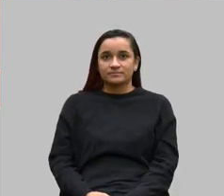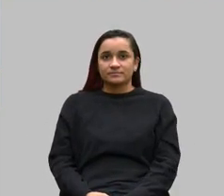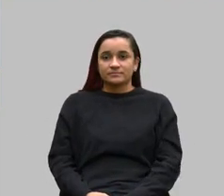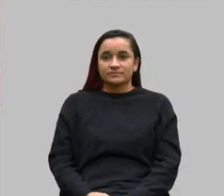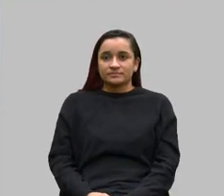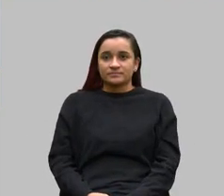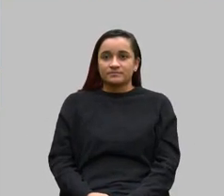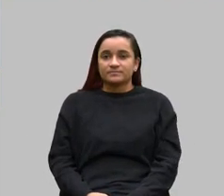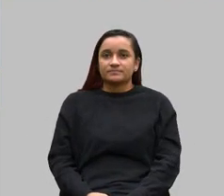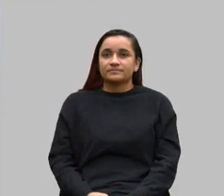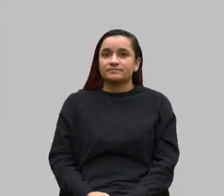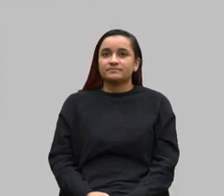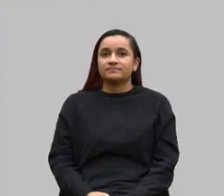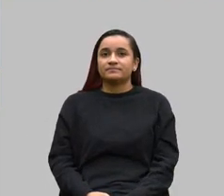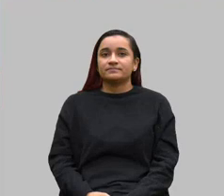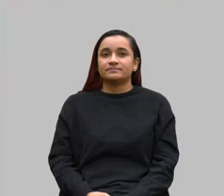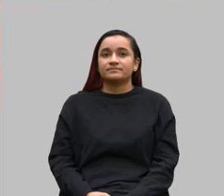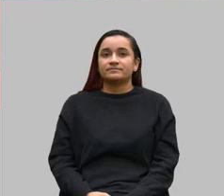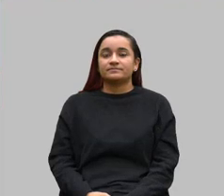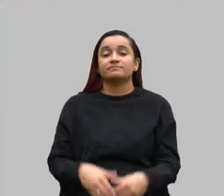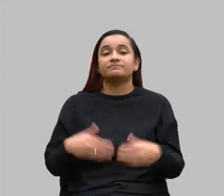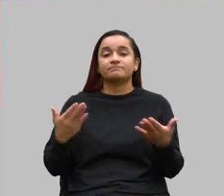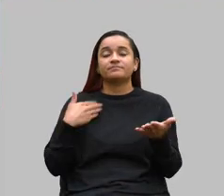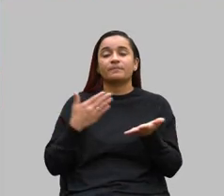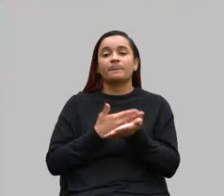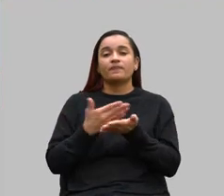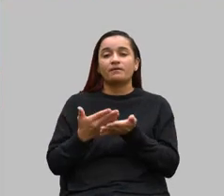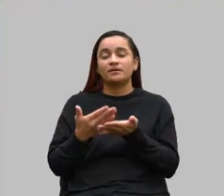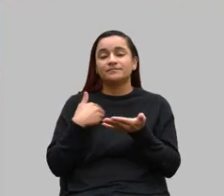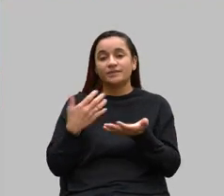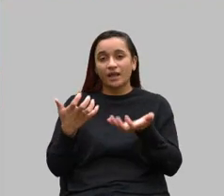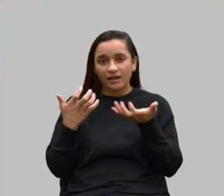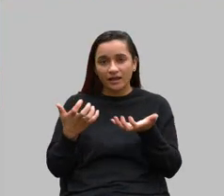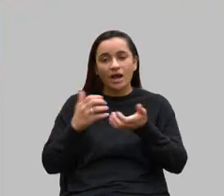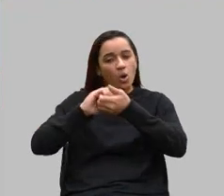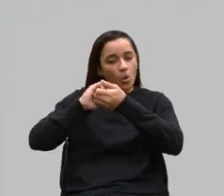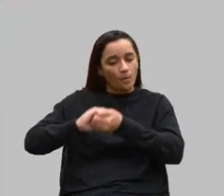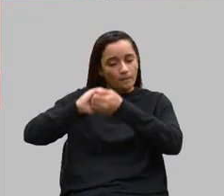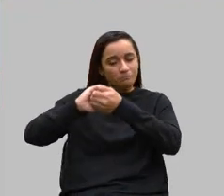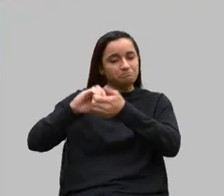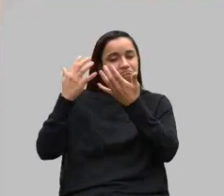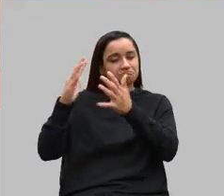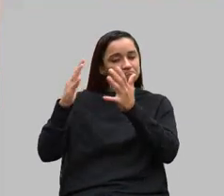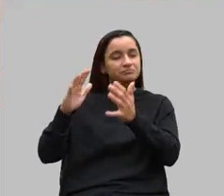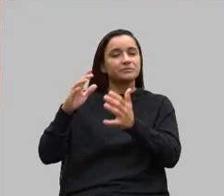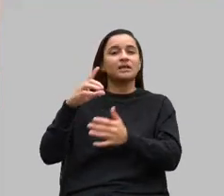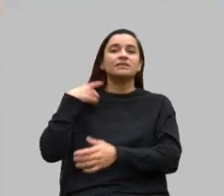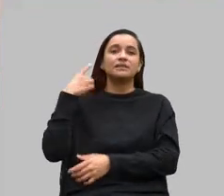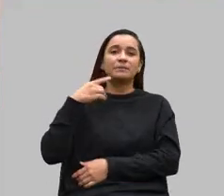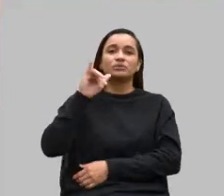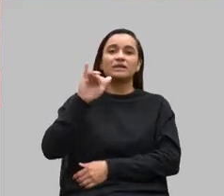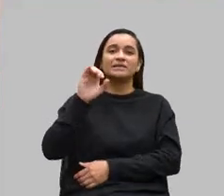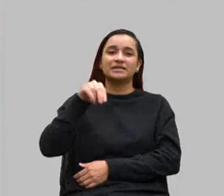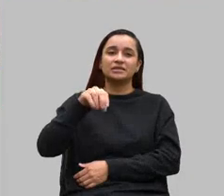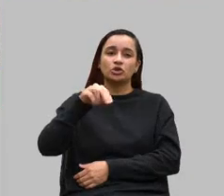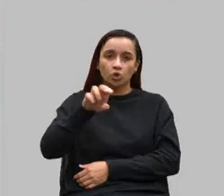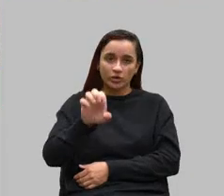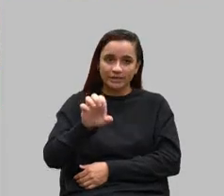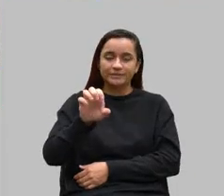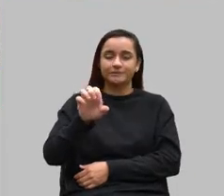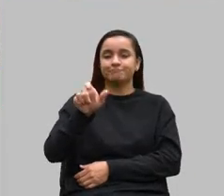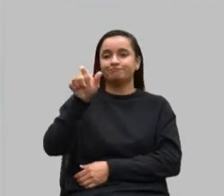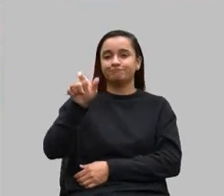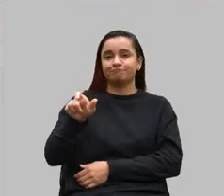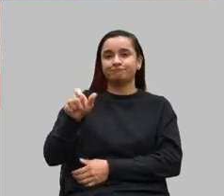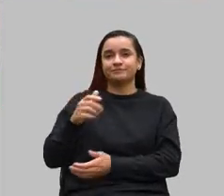B inicialmente queria congratular a deputada I pela iniciativa extremamente importante que a